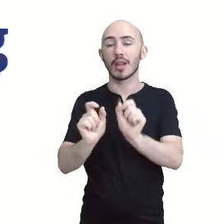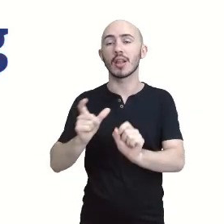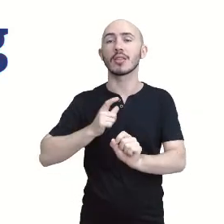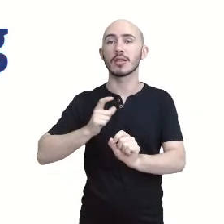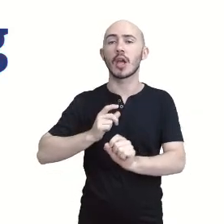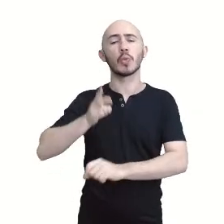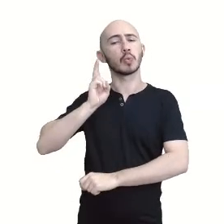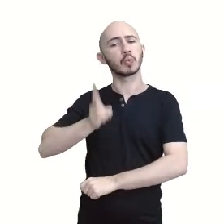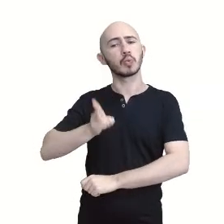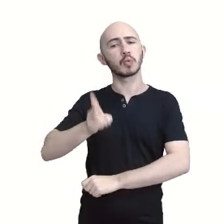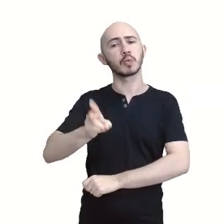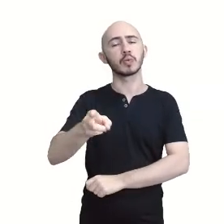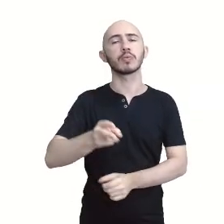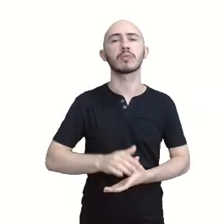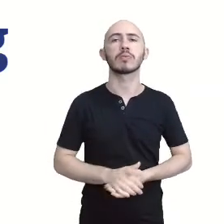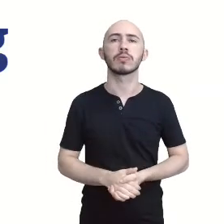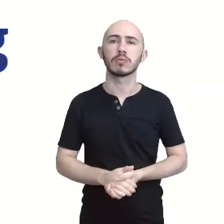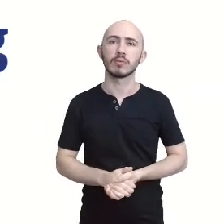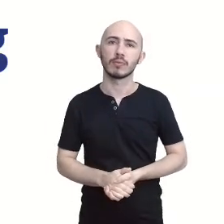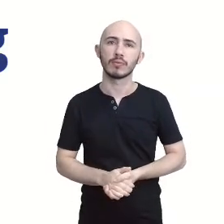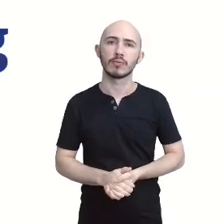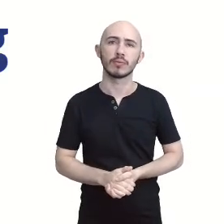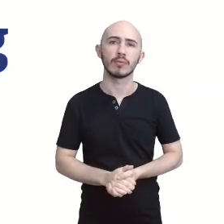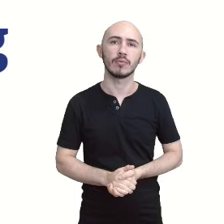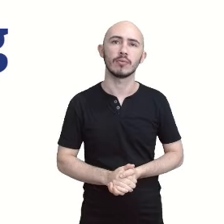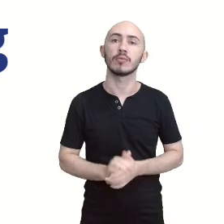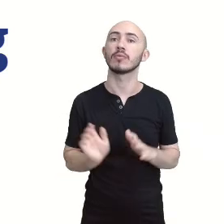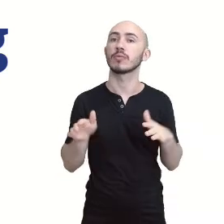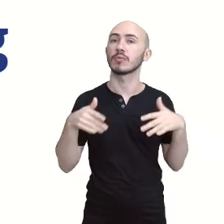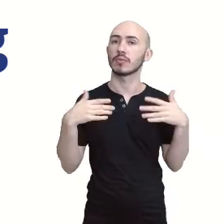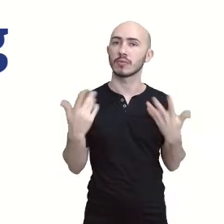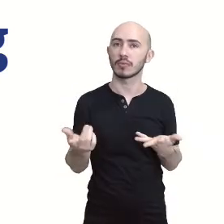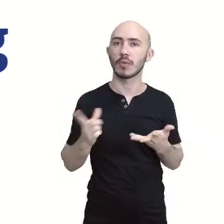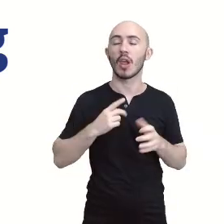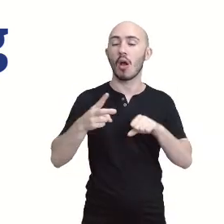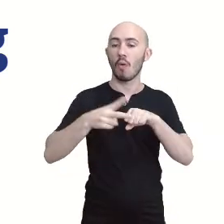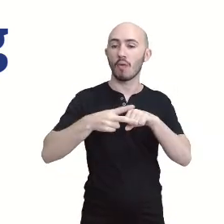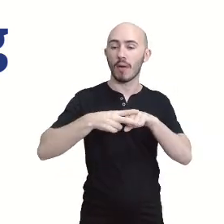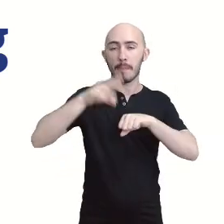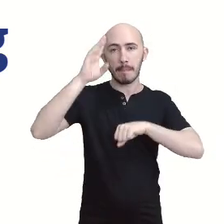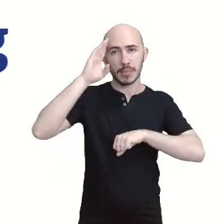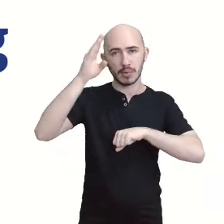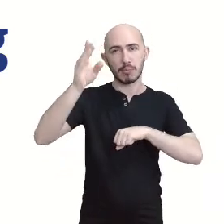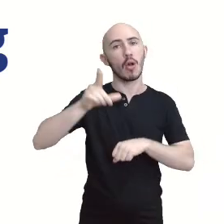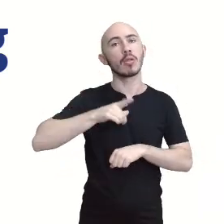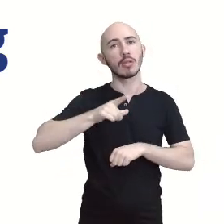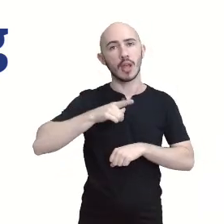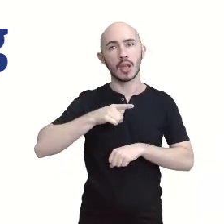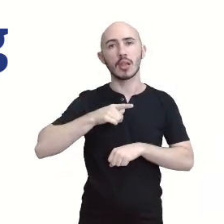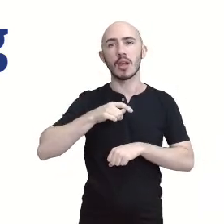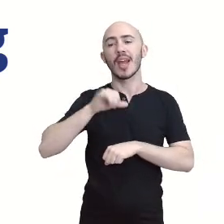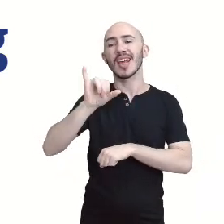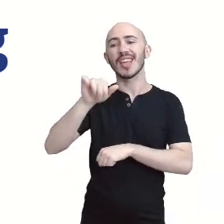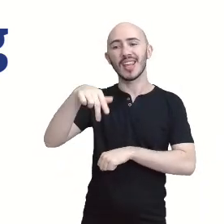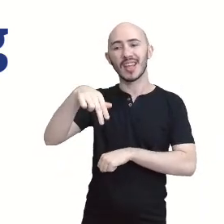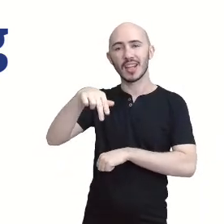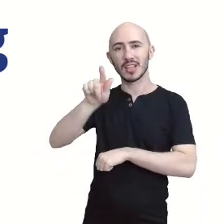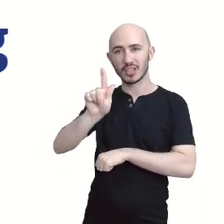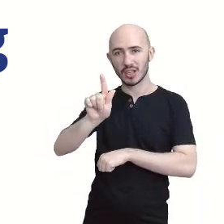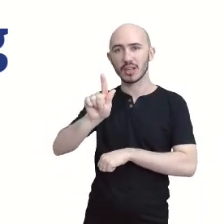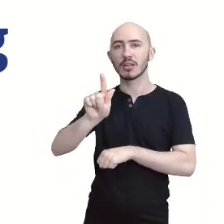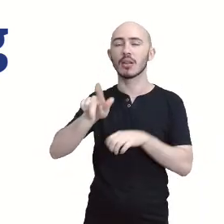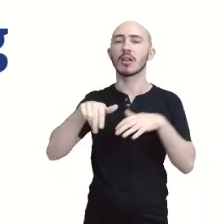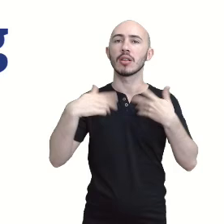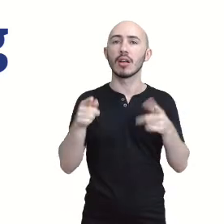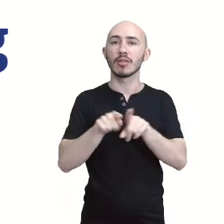está continuado, tá certo? Então, além do meu verbo principal, que está com ing no final, e do meu verbo to be,